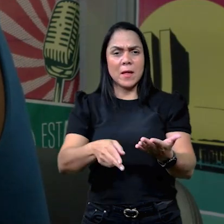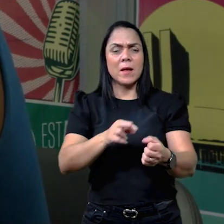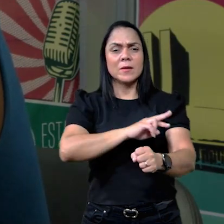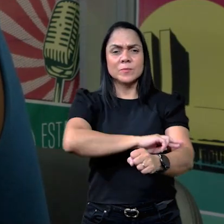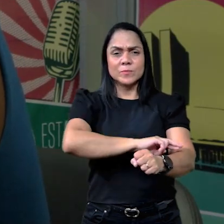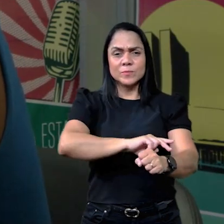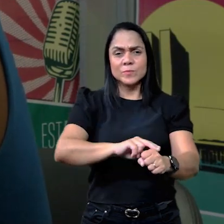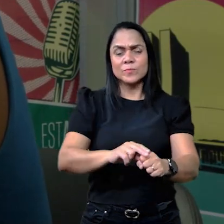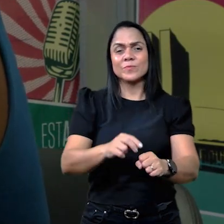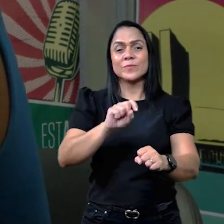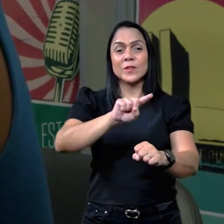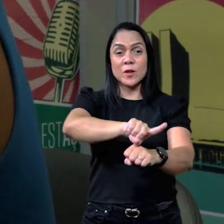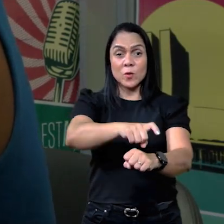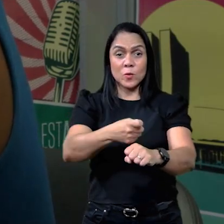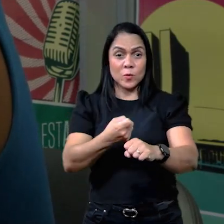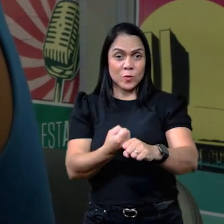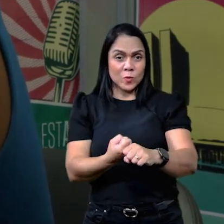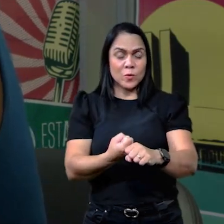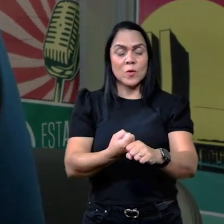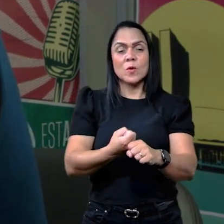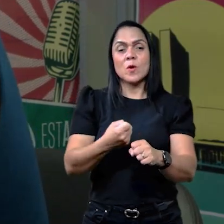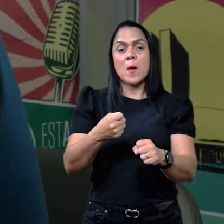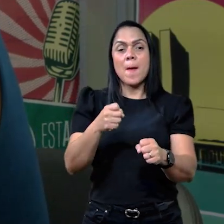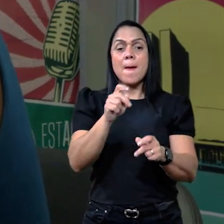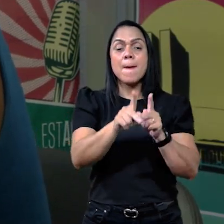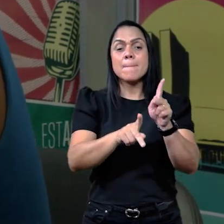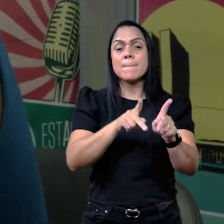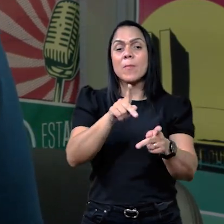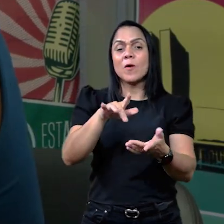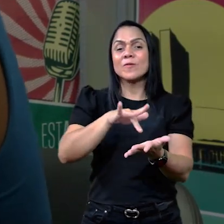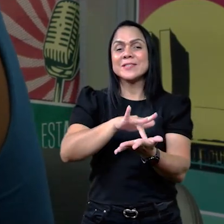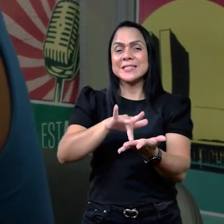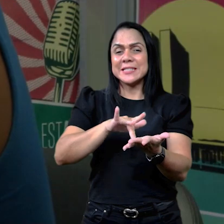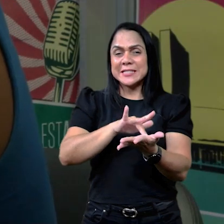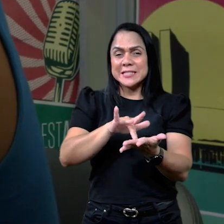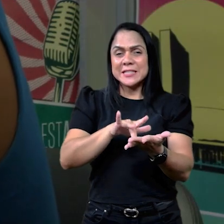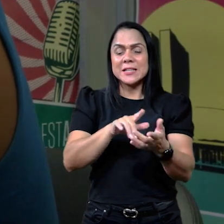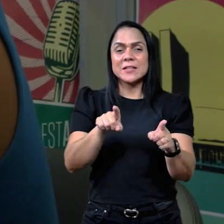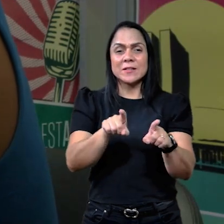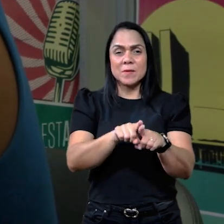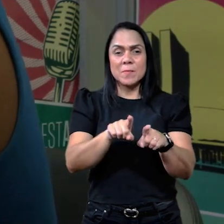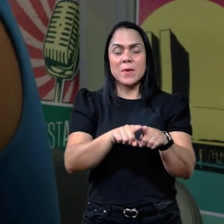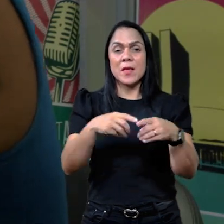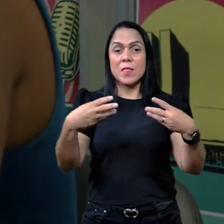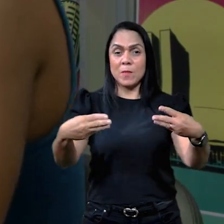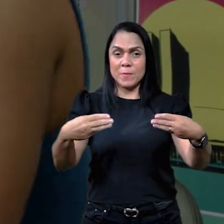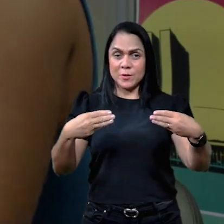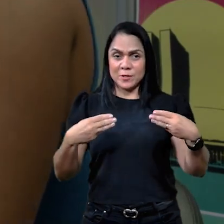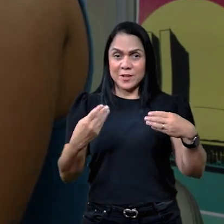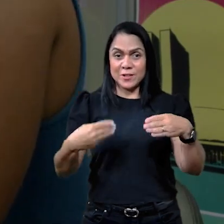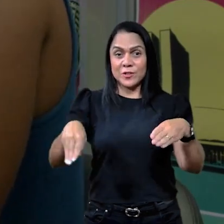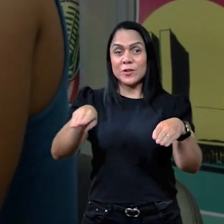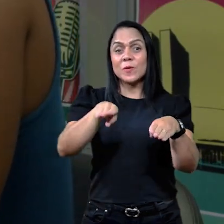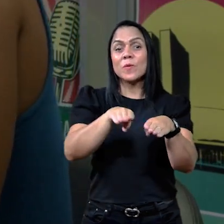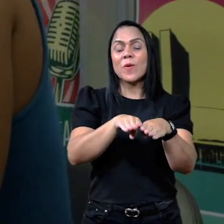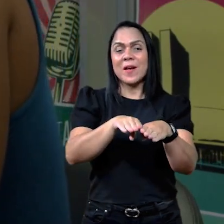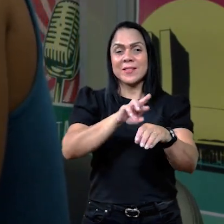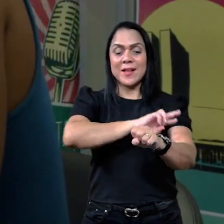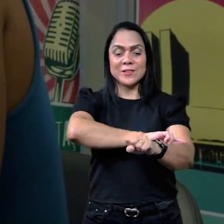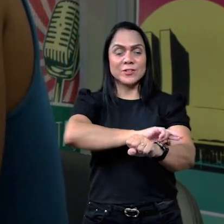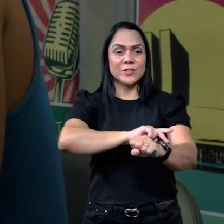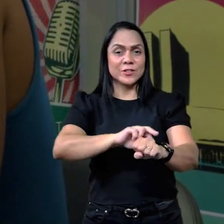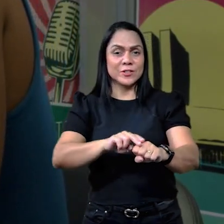comunidades tradicionais de matriz africana, povos de terreiro e povos ciganos, no Ministério da Igualdade Racial. Isso. E eu estou